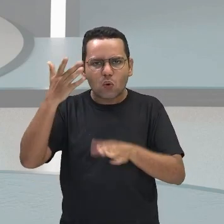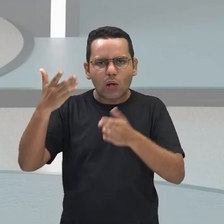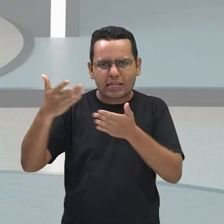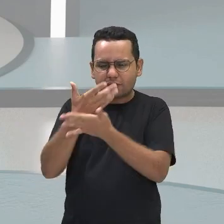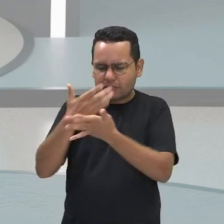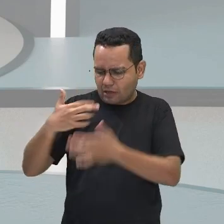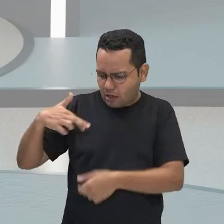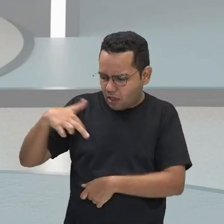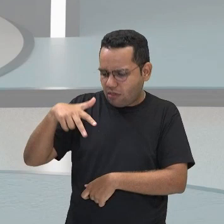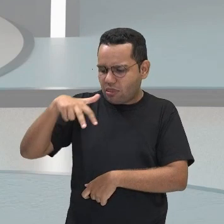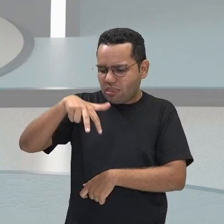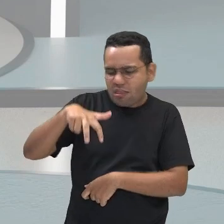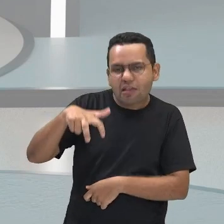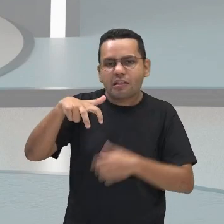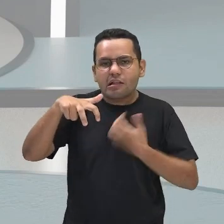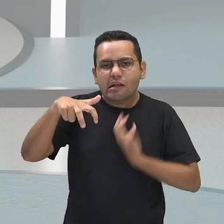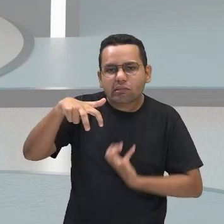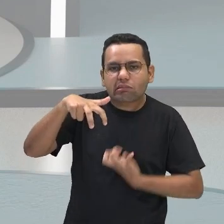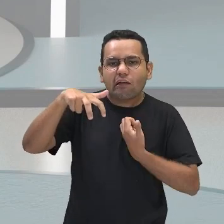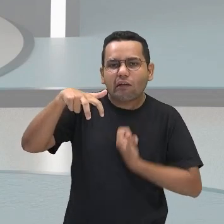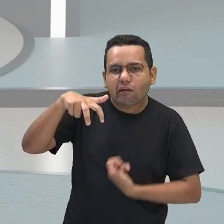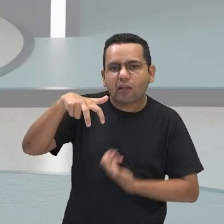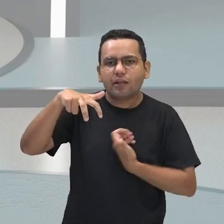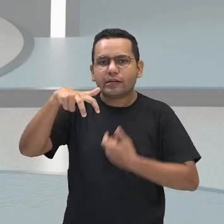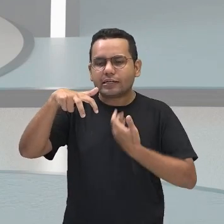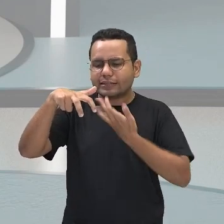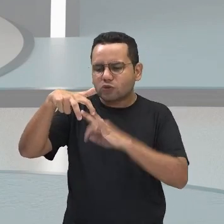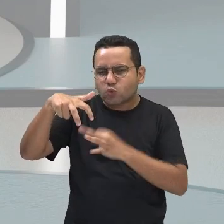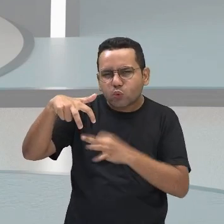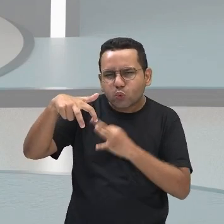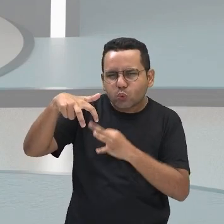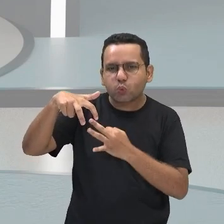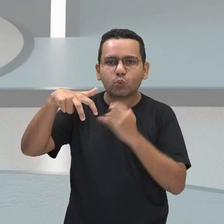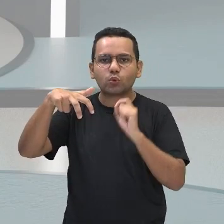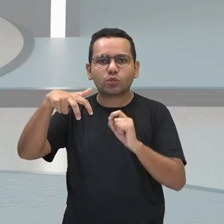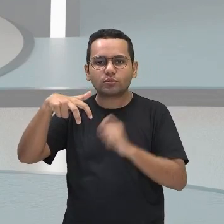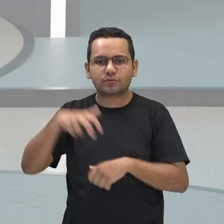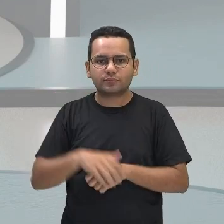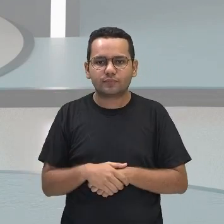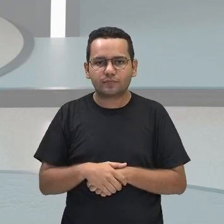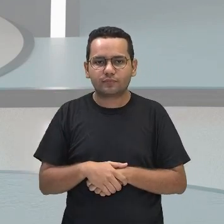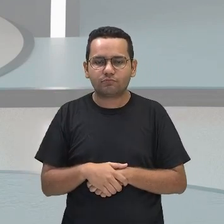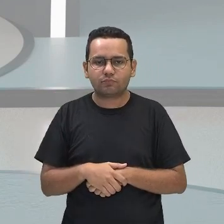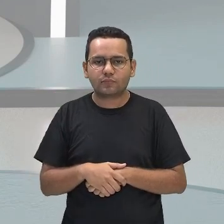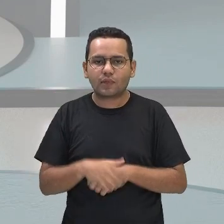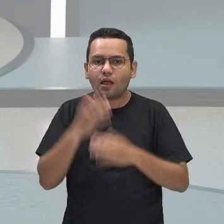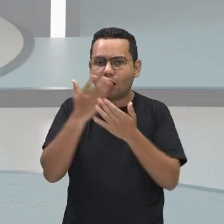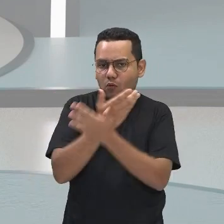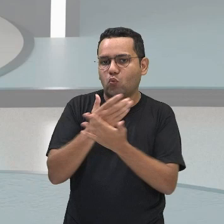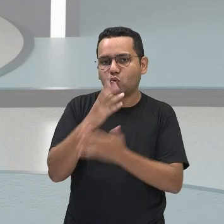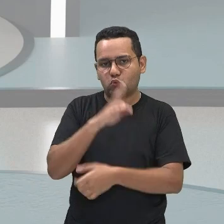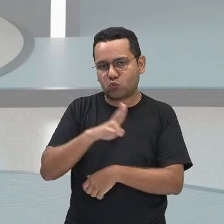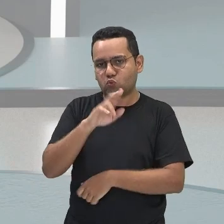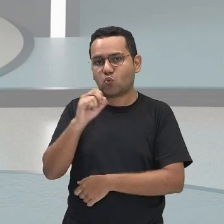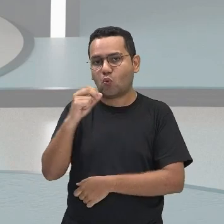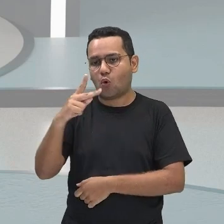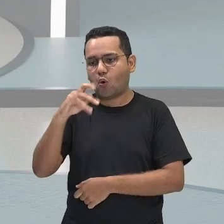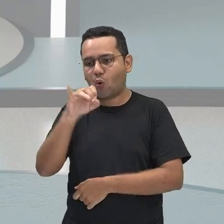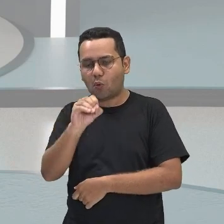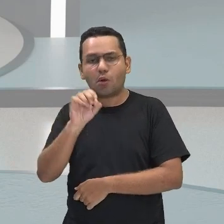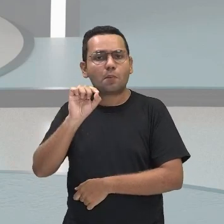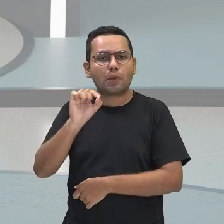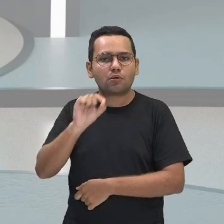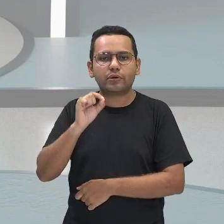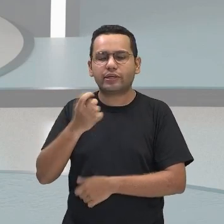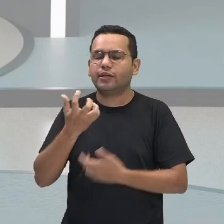Cambaleando, morrendo de dor, com um monte de cãibra. Algumas até utilizam o ópio. Para quê? Para aliviar e diminuir a sensação de